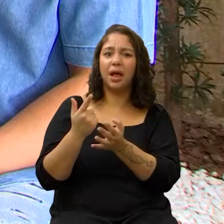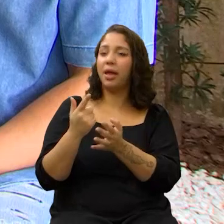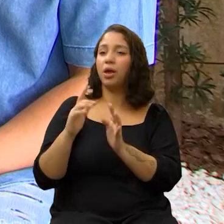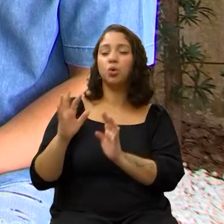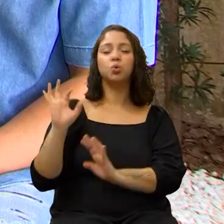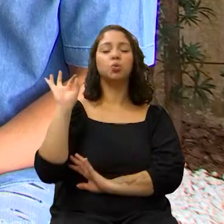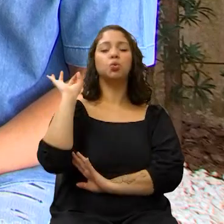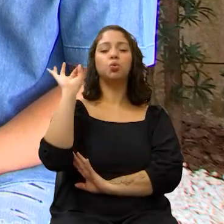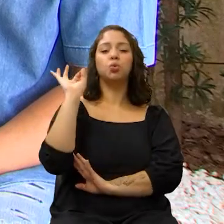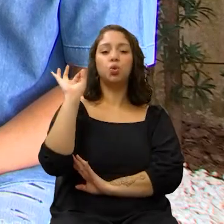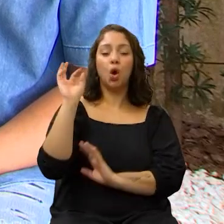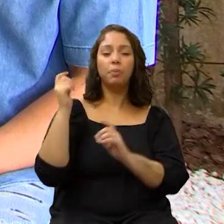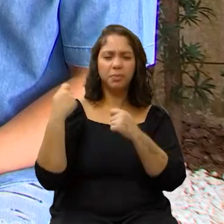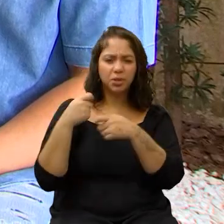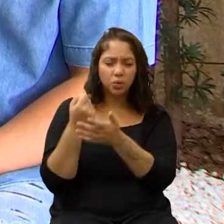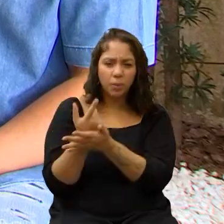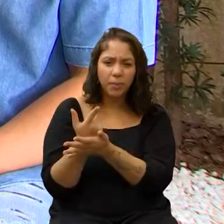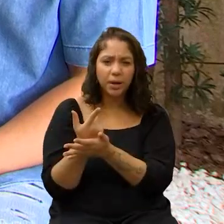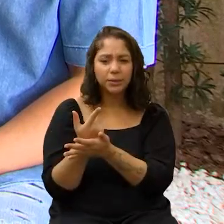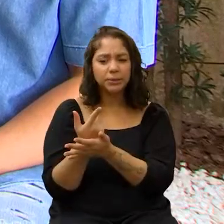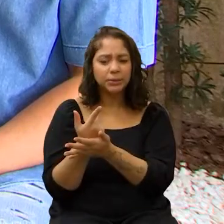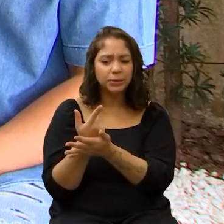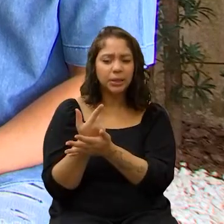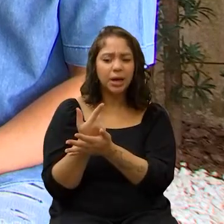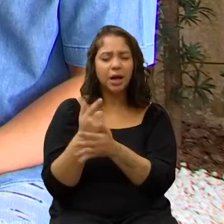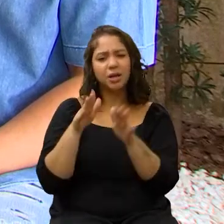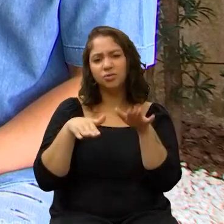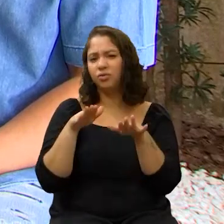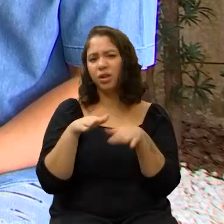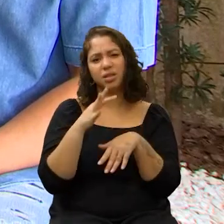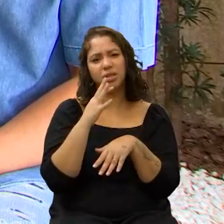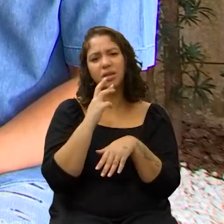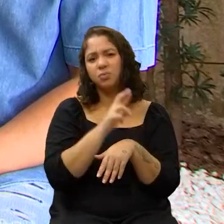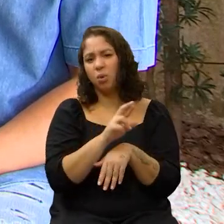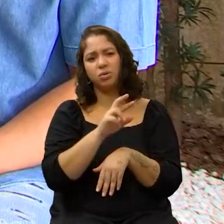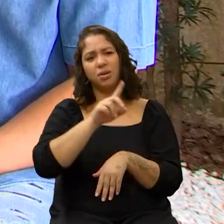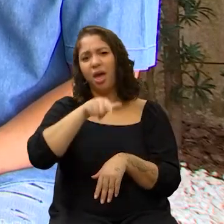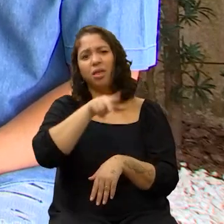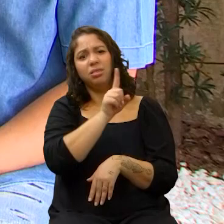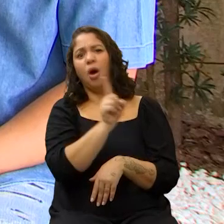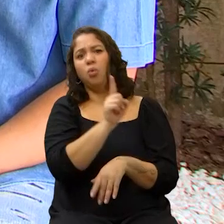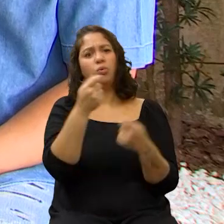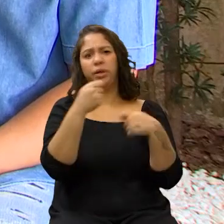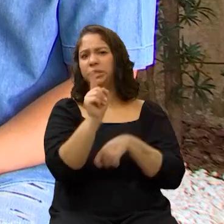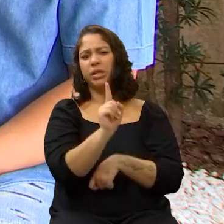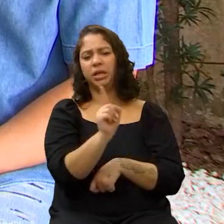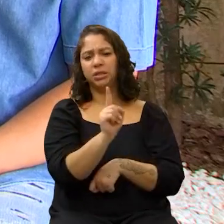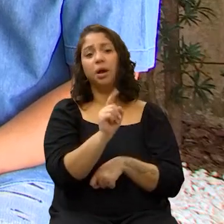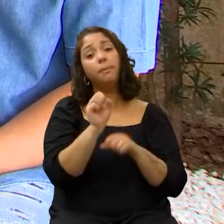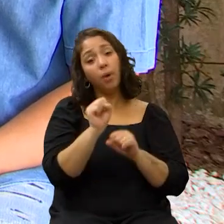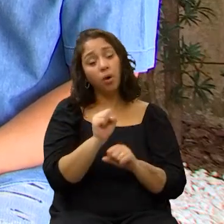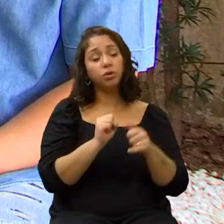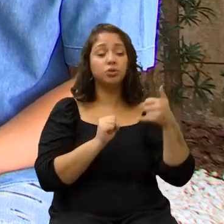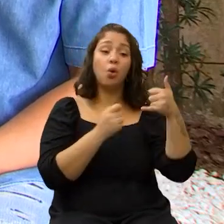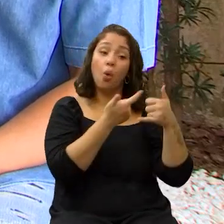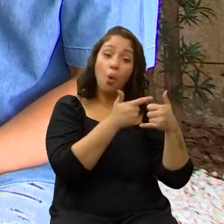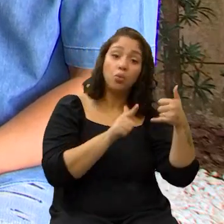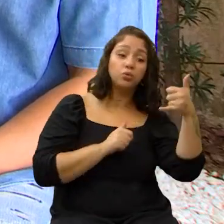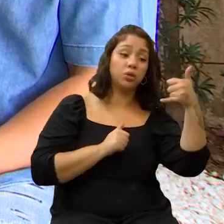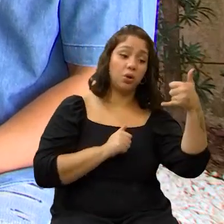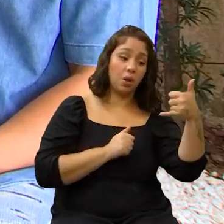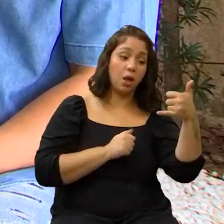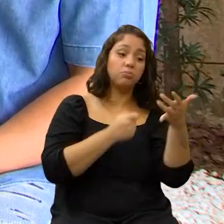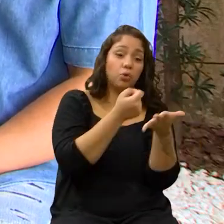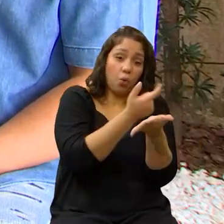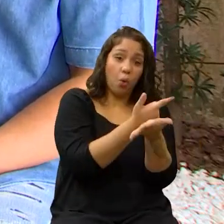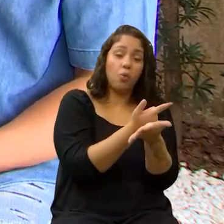recursos? Se a resposta for não, por que você não pega um celular um pouco mais barato, mais em conta, que vai fazer as